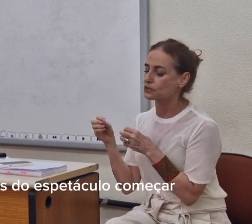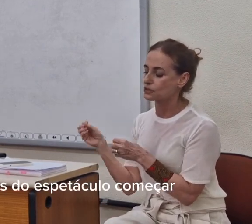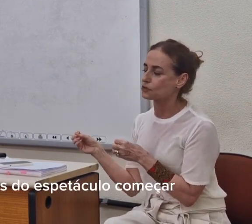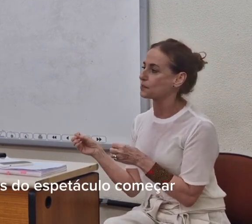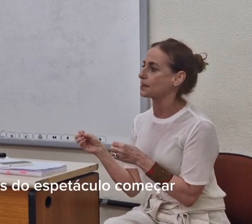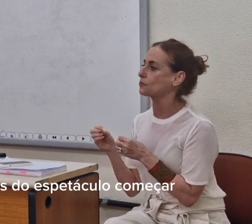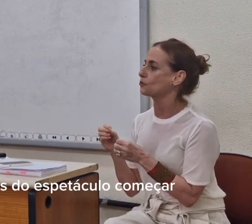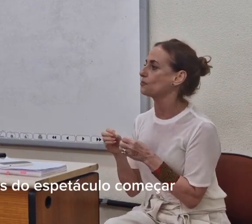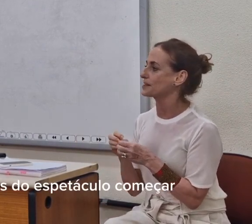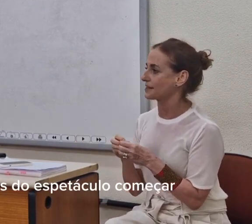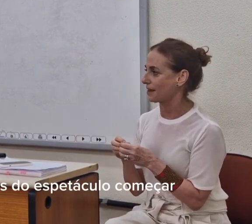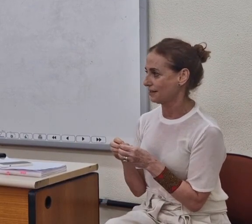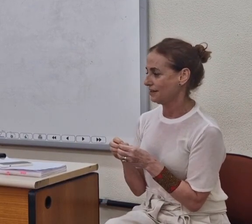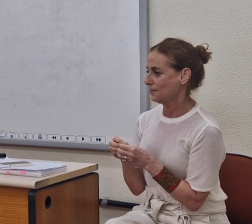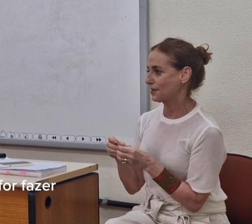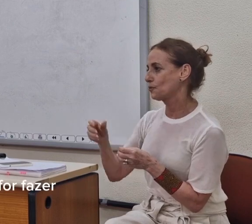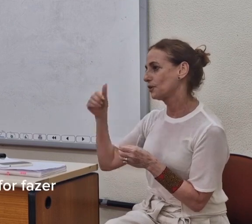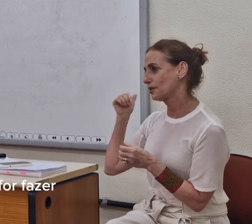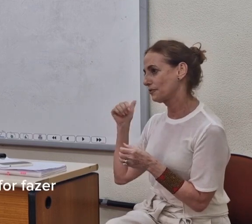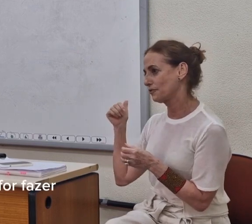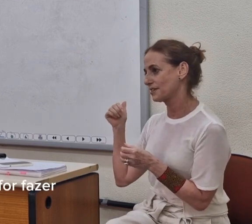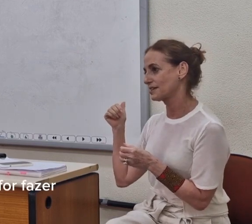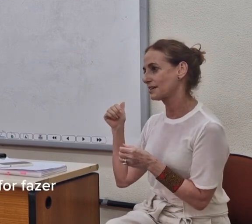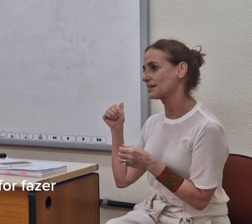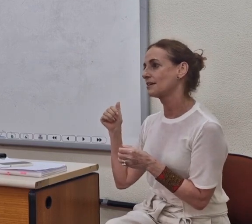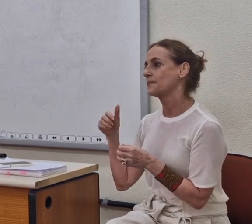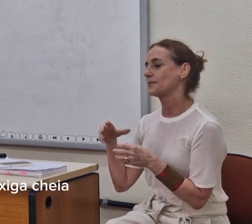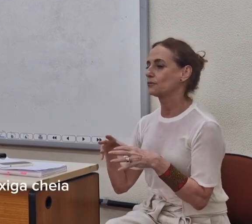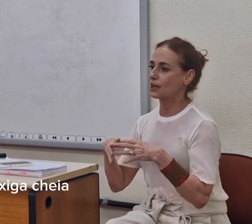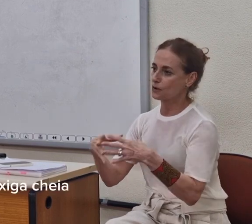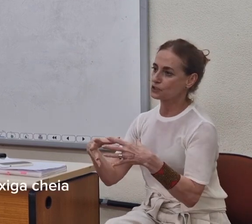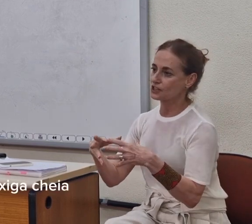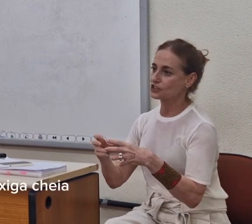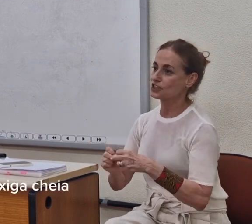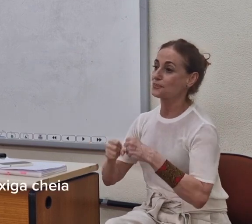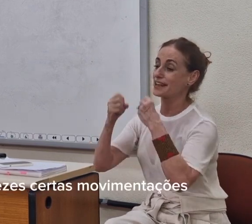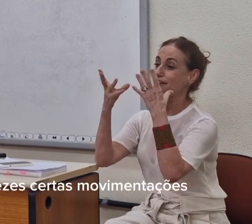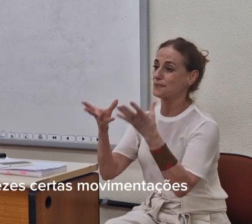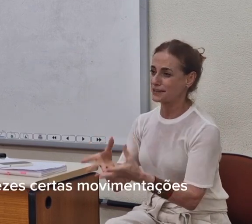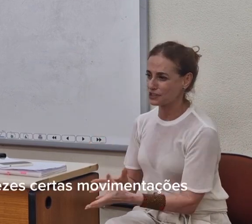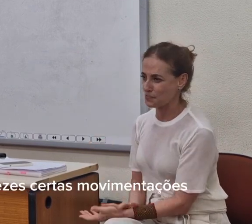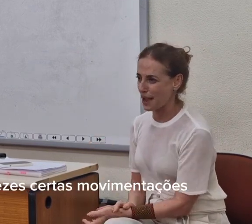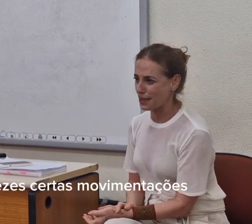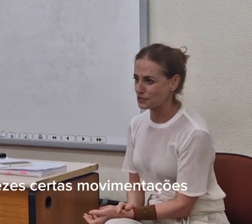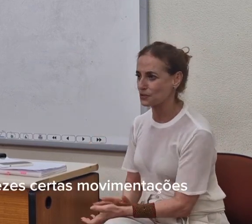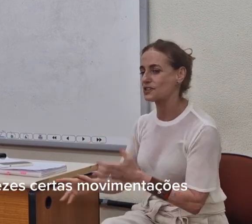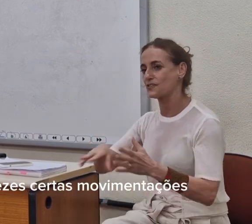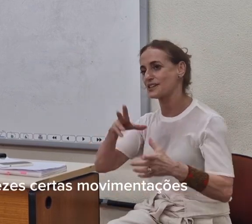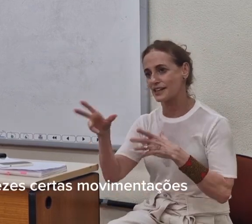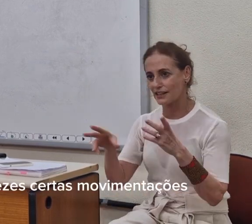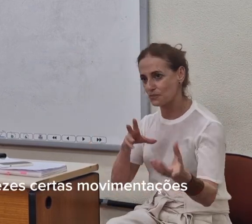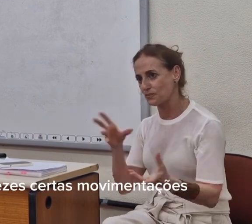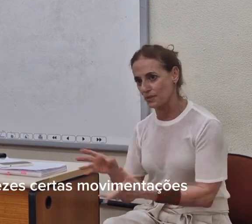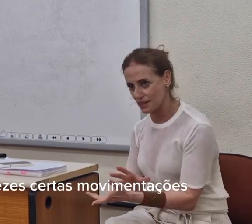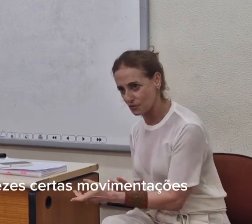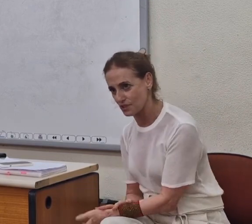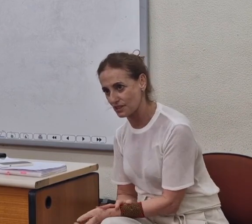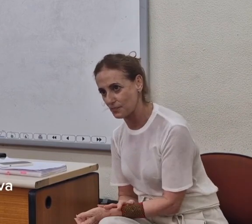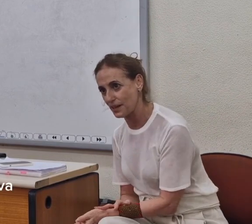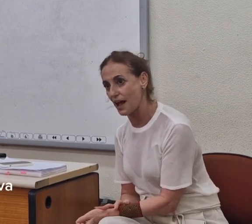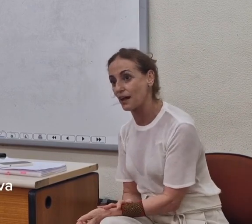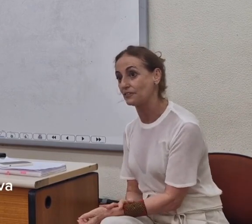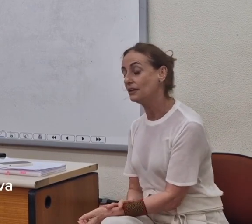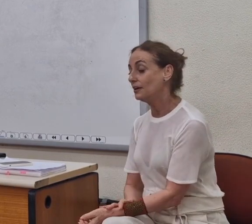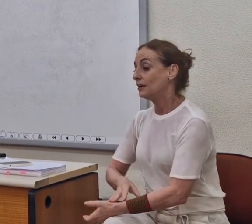logo antes do espetáculo começar. Para quando ela for fazer, não estar com a bexiga cheia, porque dava mais espasmo e às vezes certas